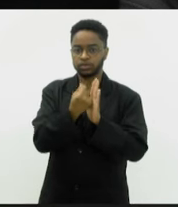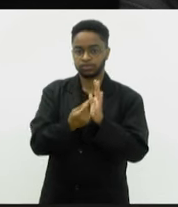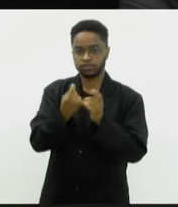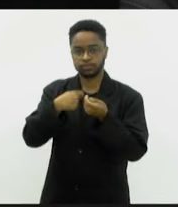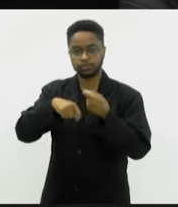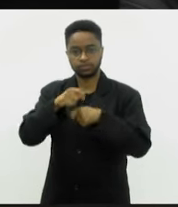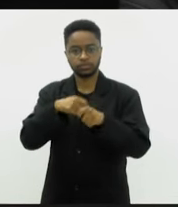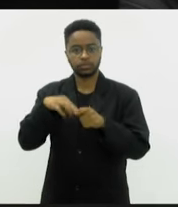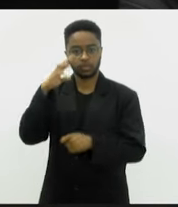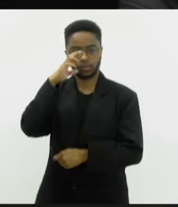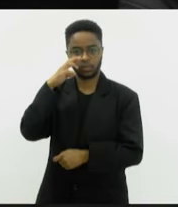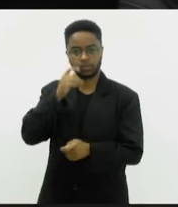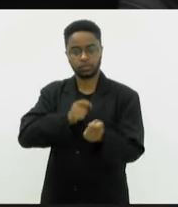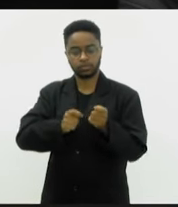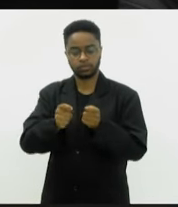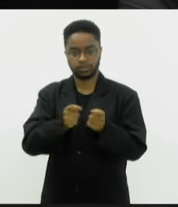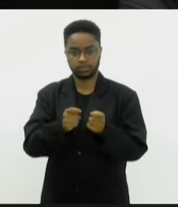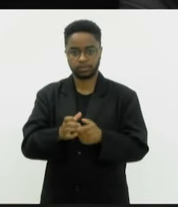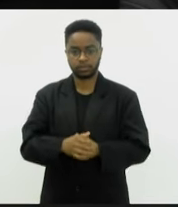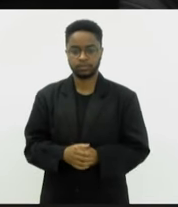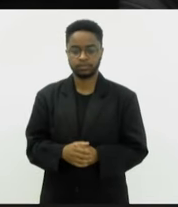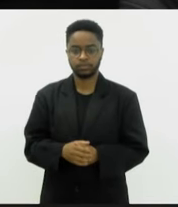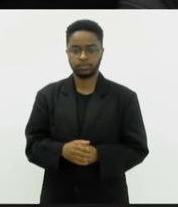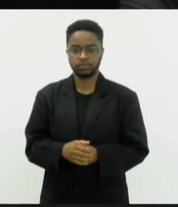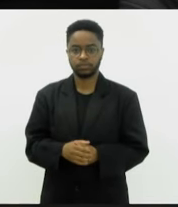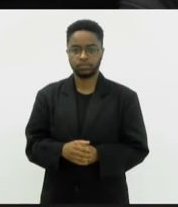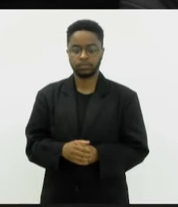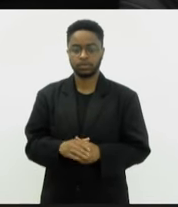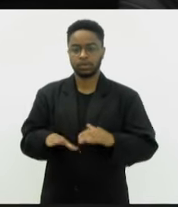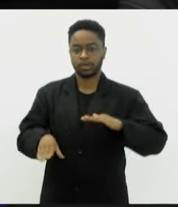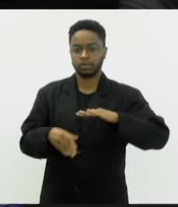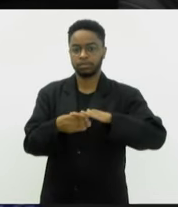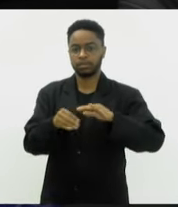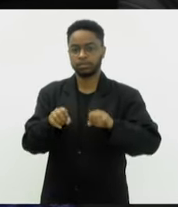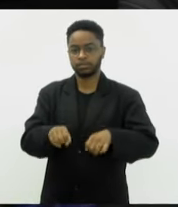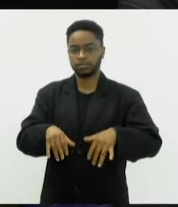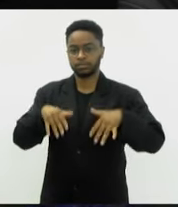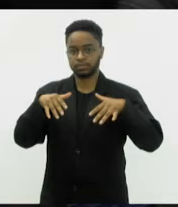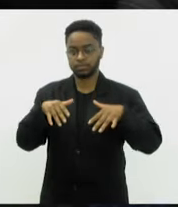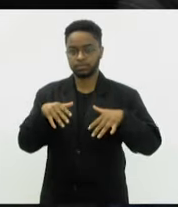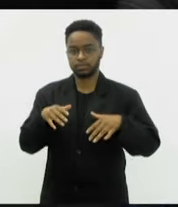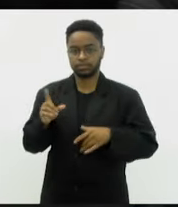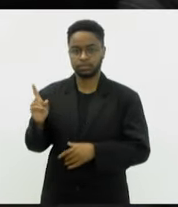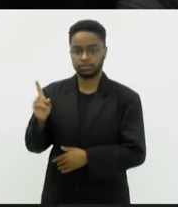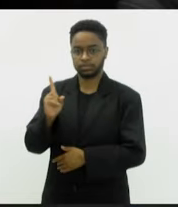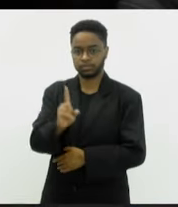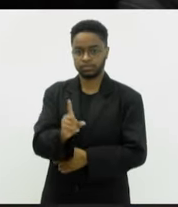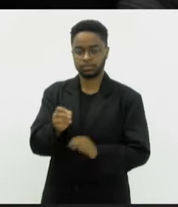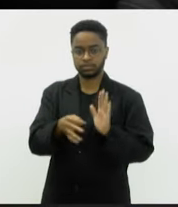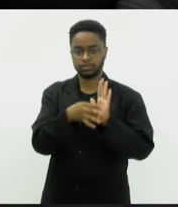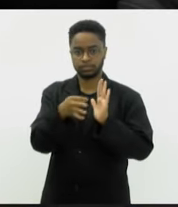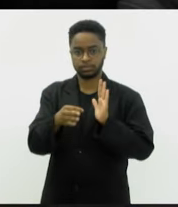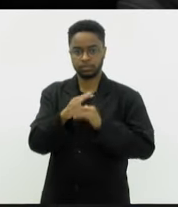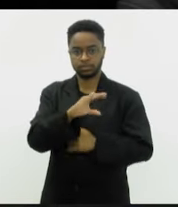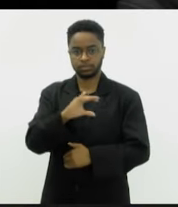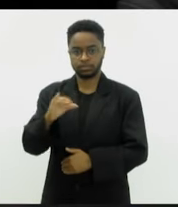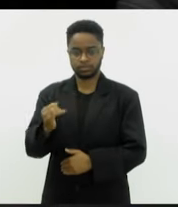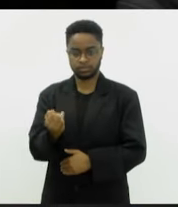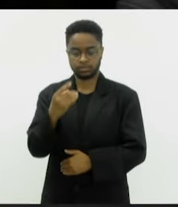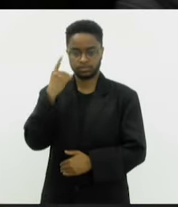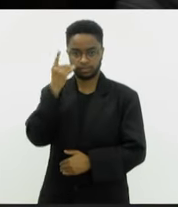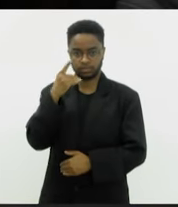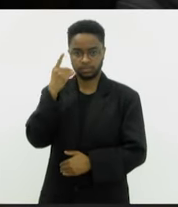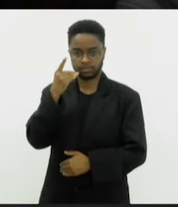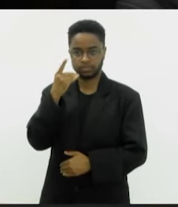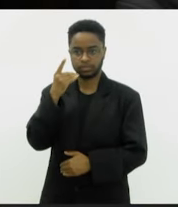Finanças, Fiscalização Financeira e Controle, as emendas de plenário. Para emitir parecer pela Comissão de Constituição e Justiça,